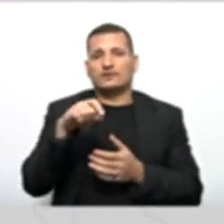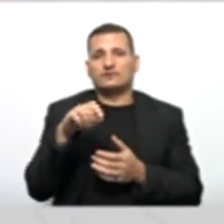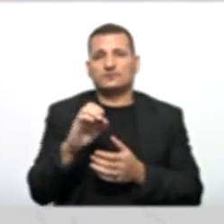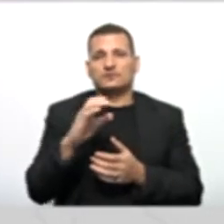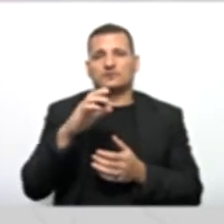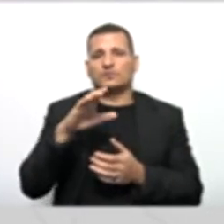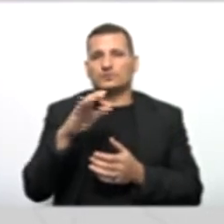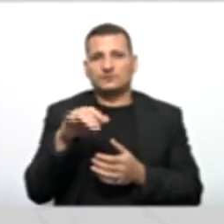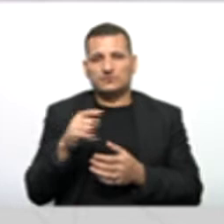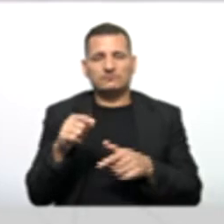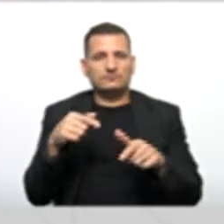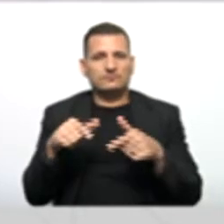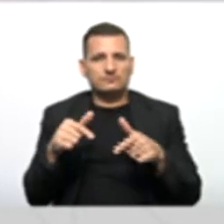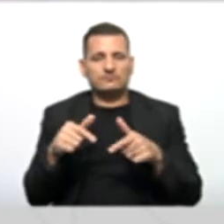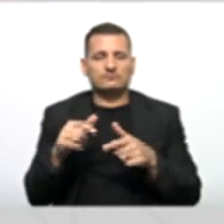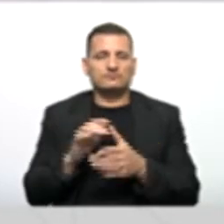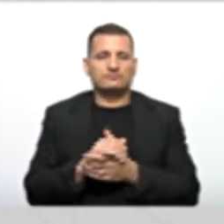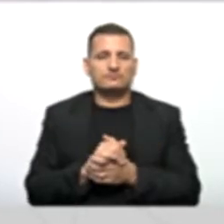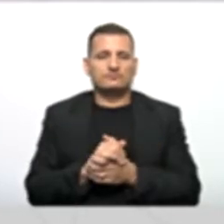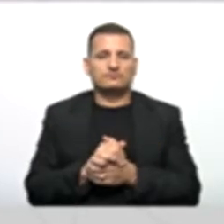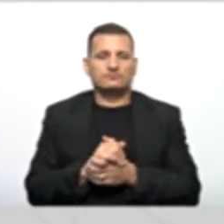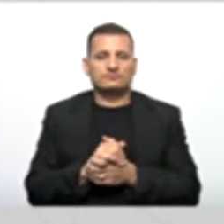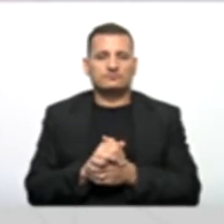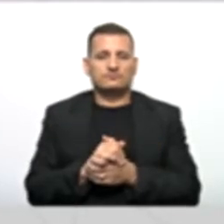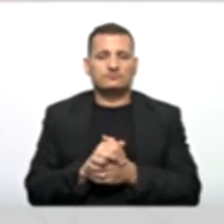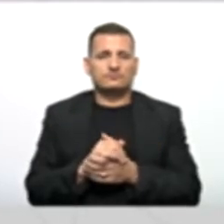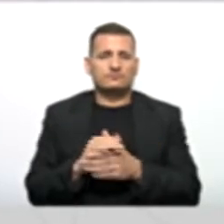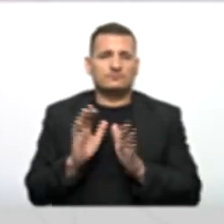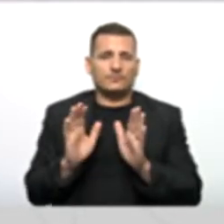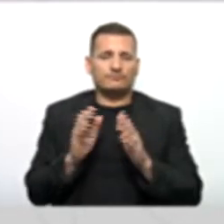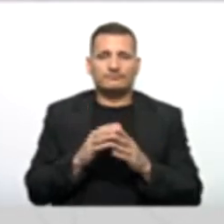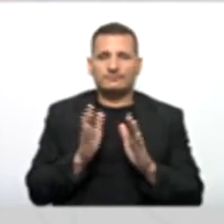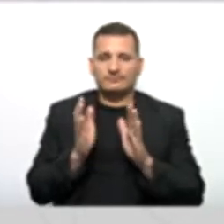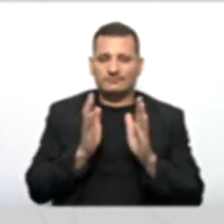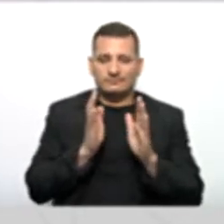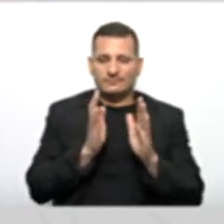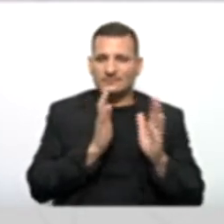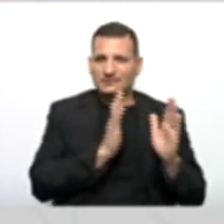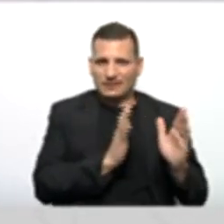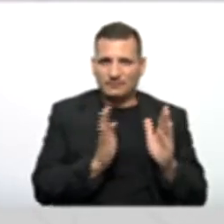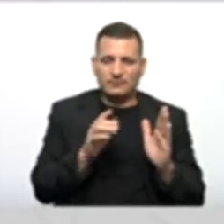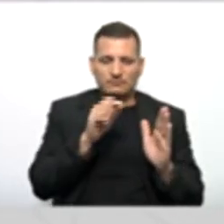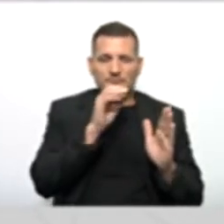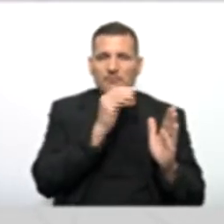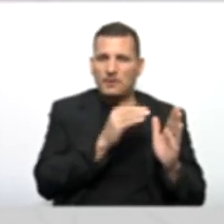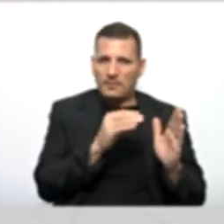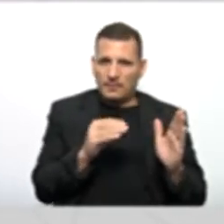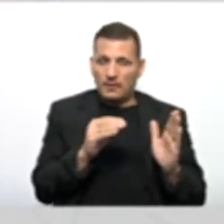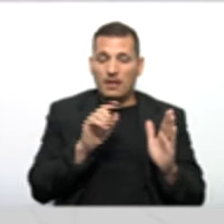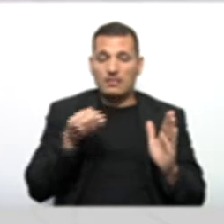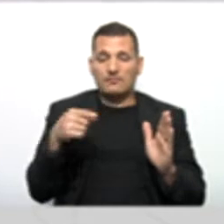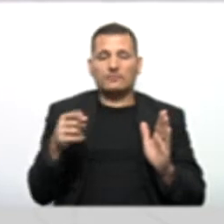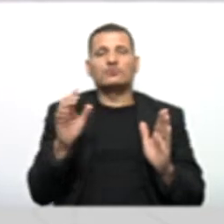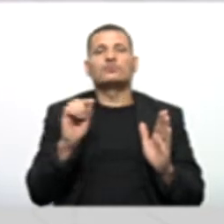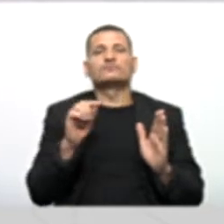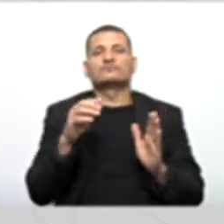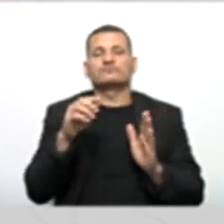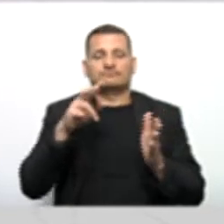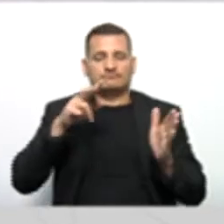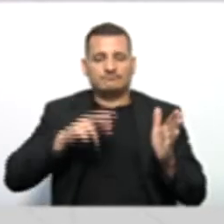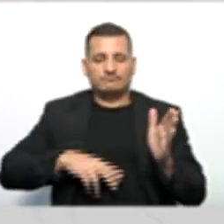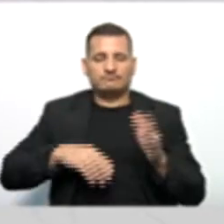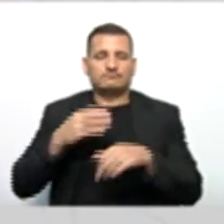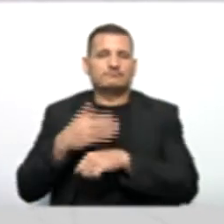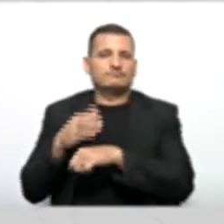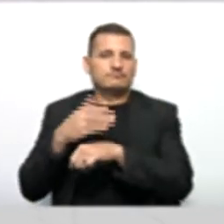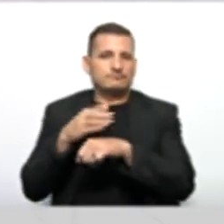Tá? Tudo que foi pensado e levantado nas etapas anteriores é posto em prática. É